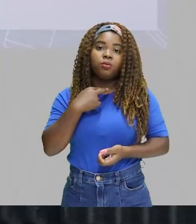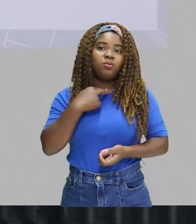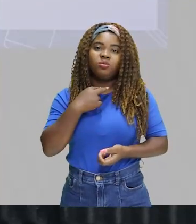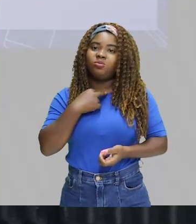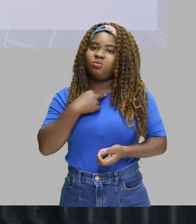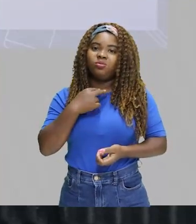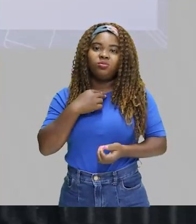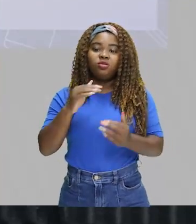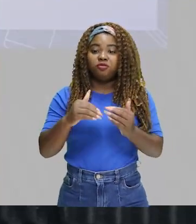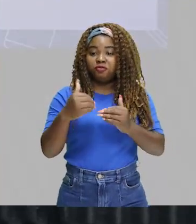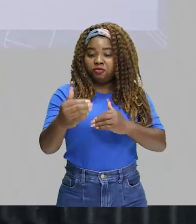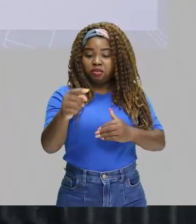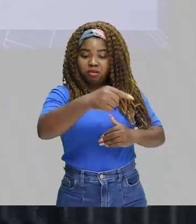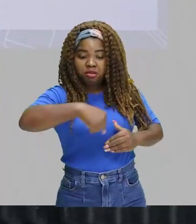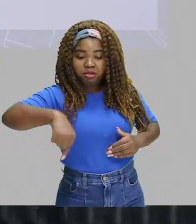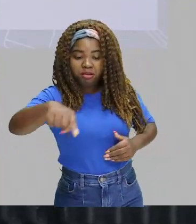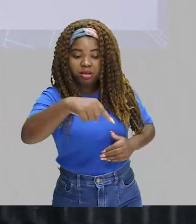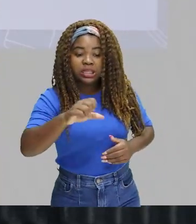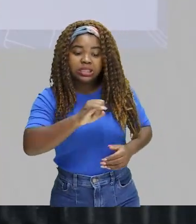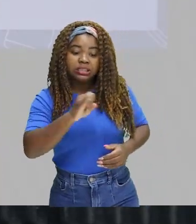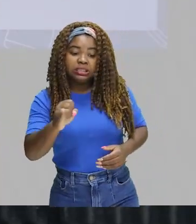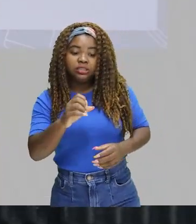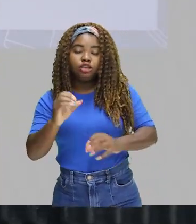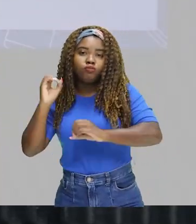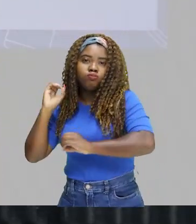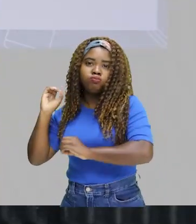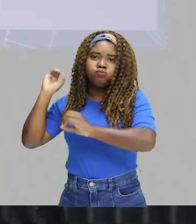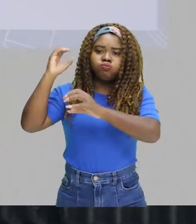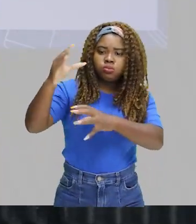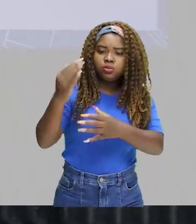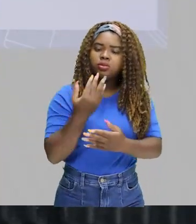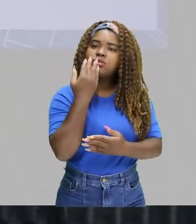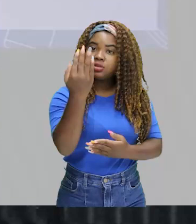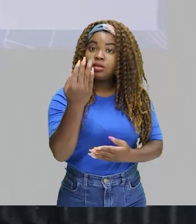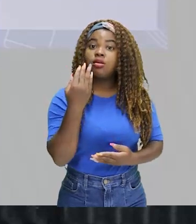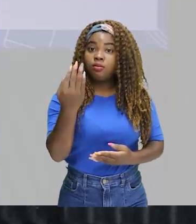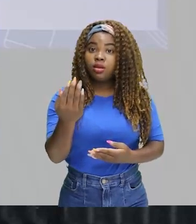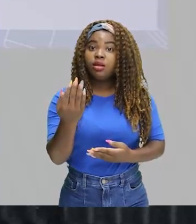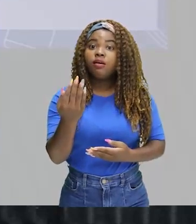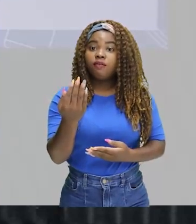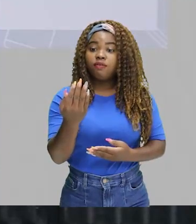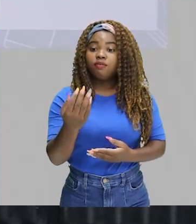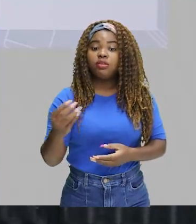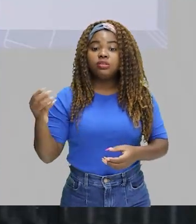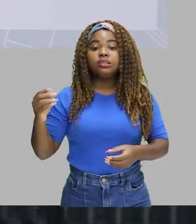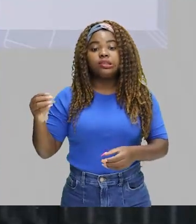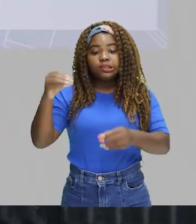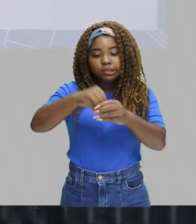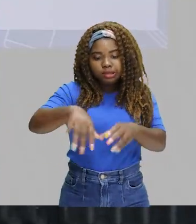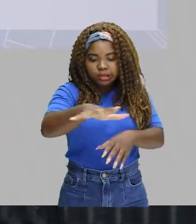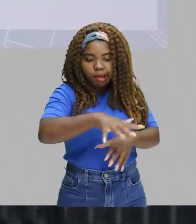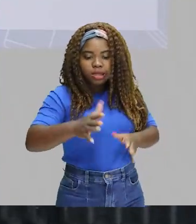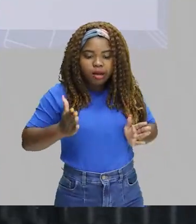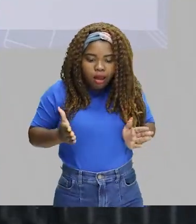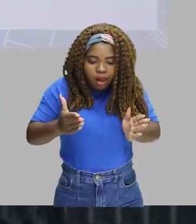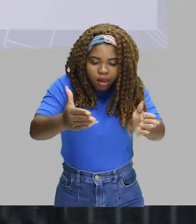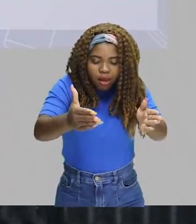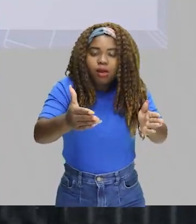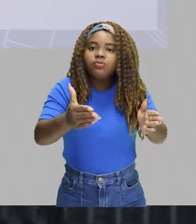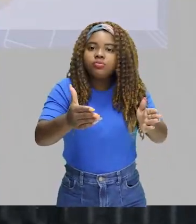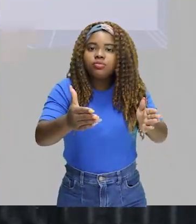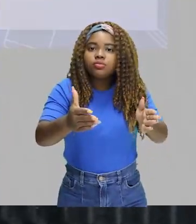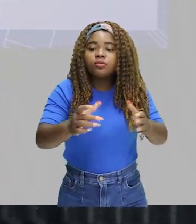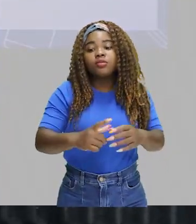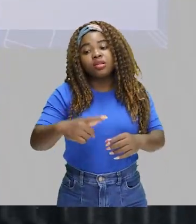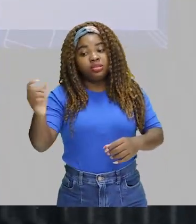circunferência. Se ele realizar um arremesso, mesmo que seja para frente, mesmo que caia dentro daquela área de arremesso, mas ele